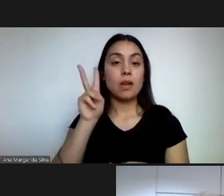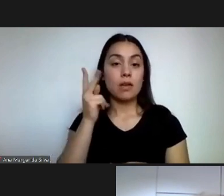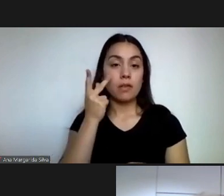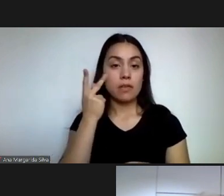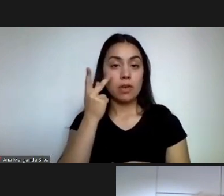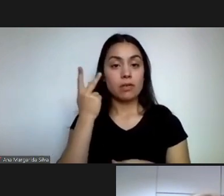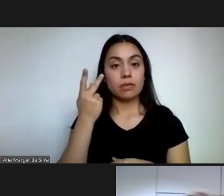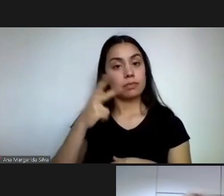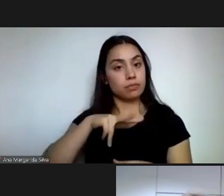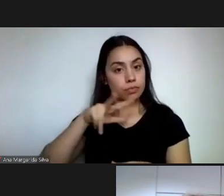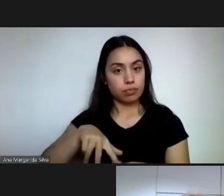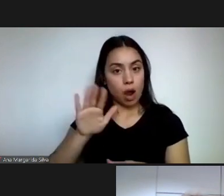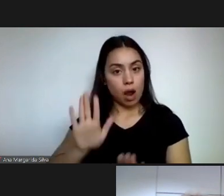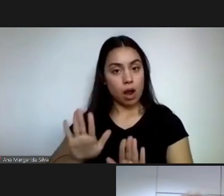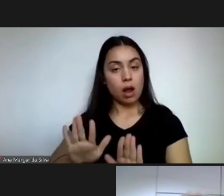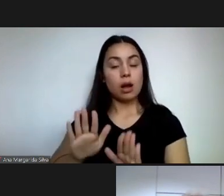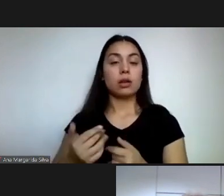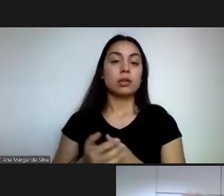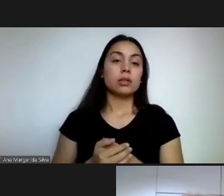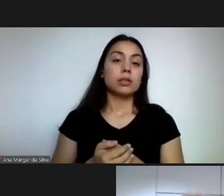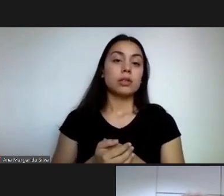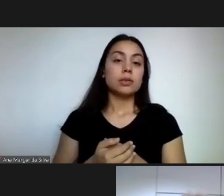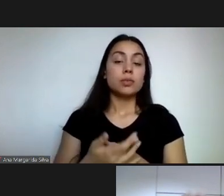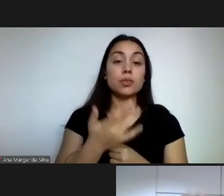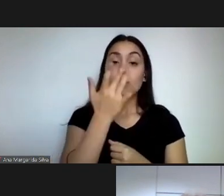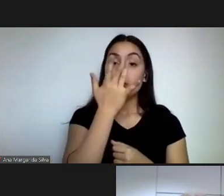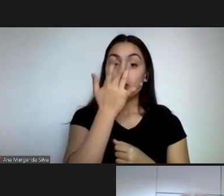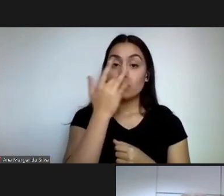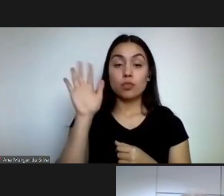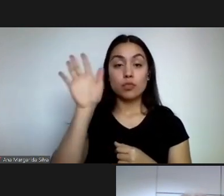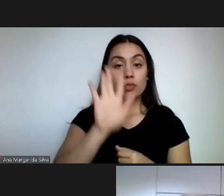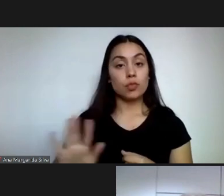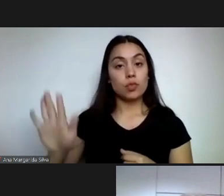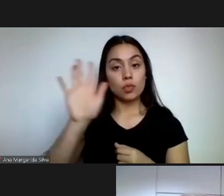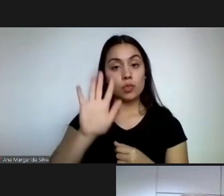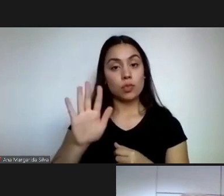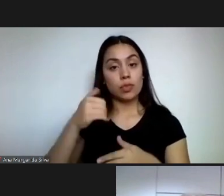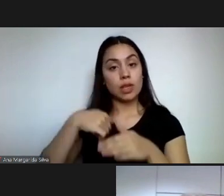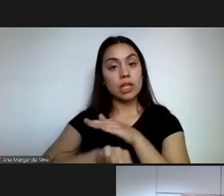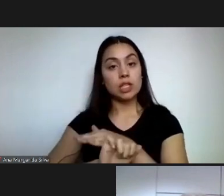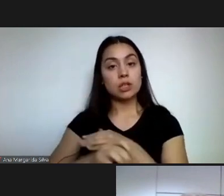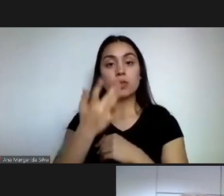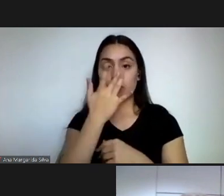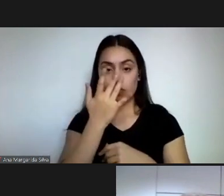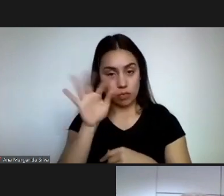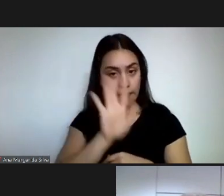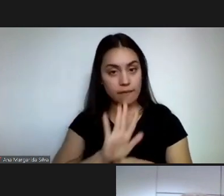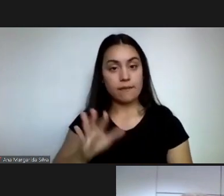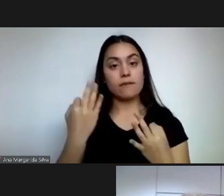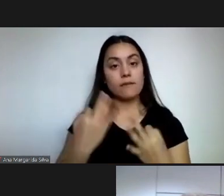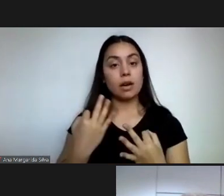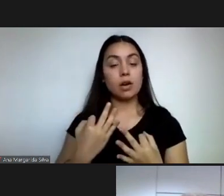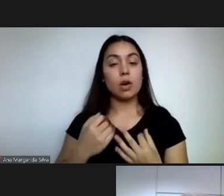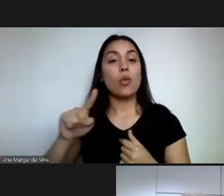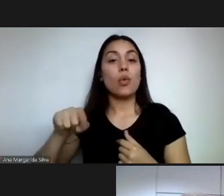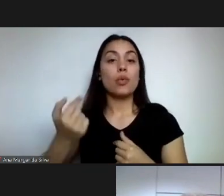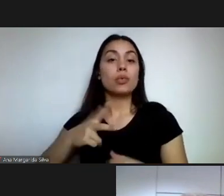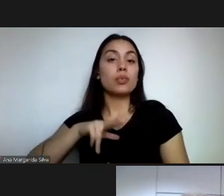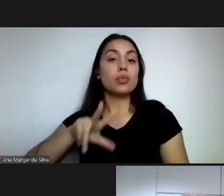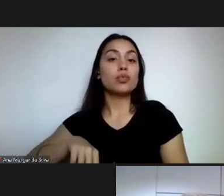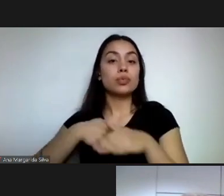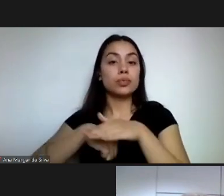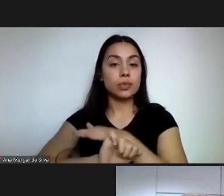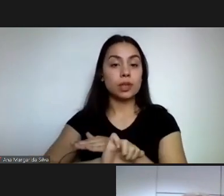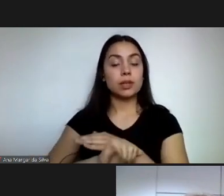comunidade alargada, uns serão de origem, outros serão de nacionalidade africana e nascidos nos países africanos. Aqui entra as questões também